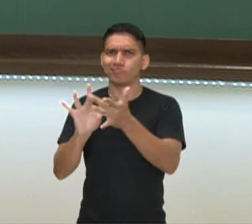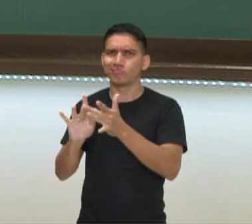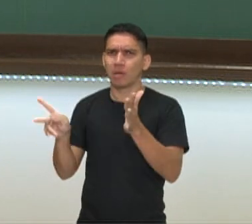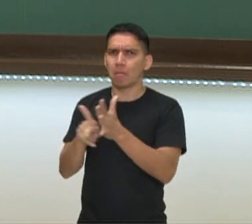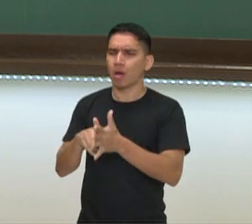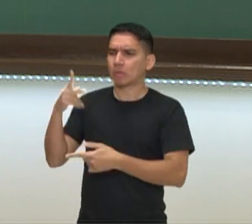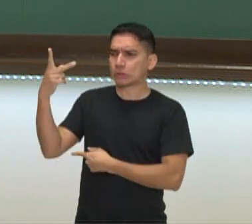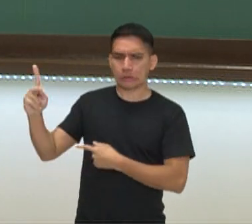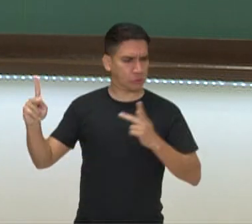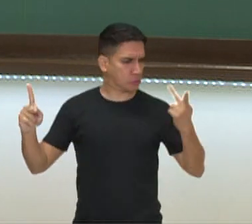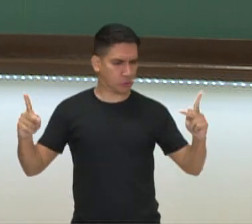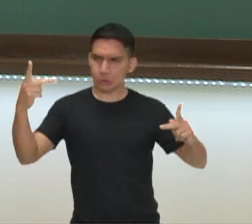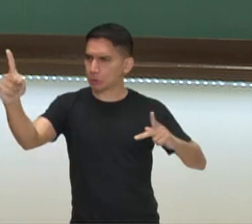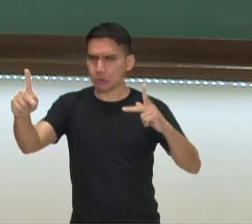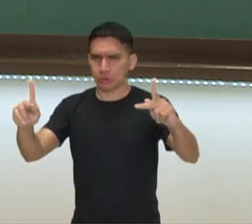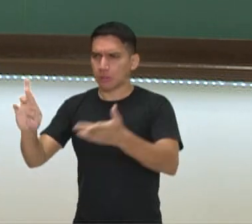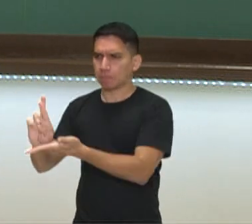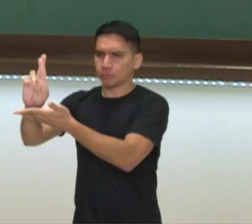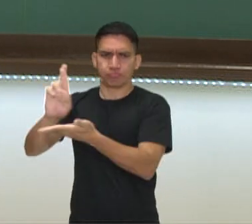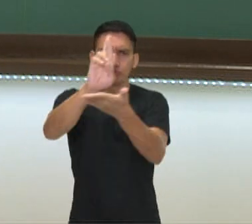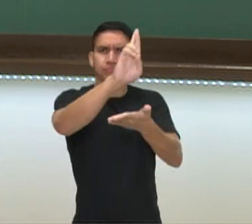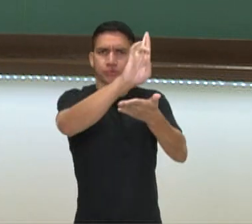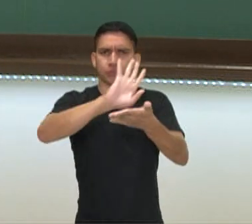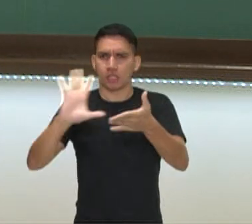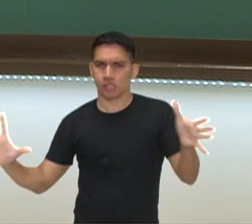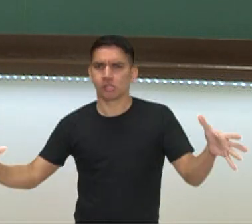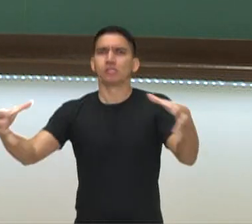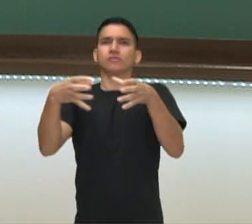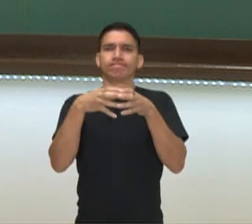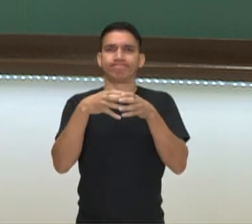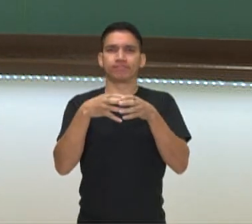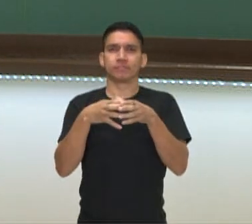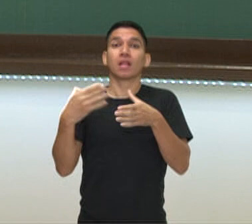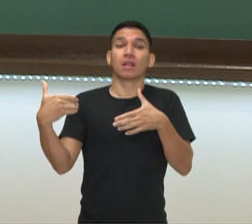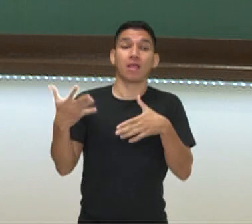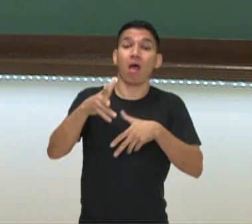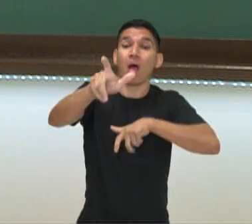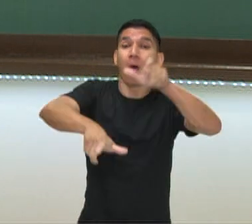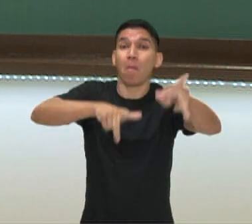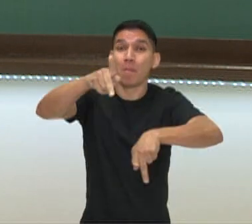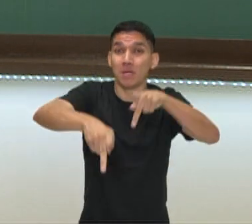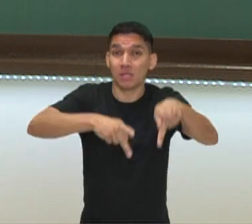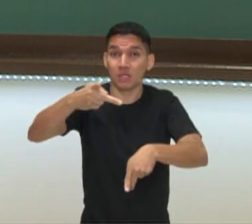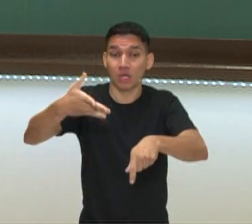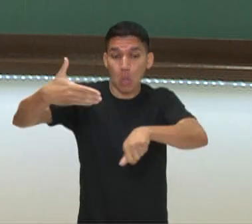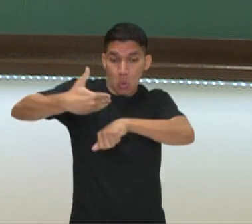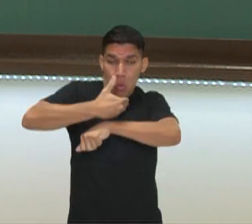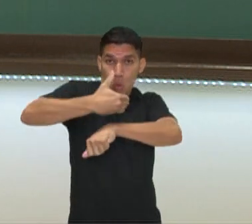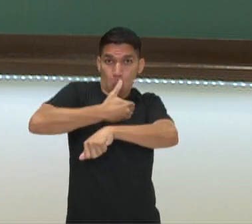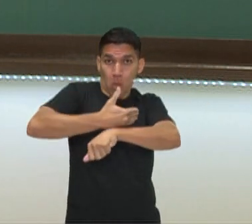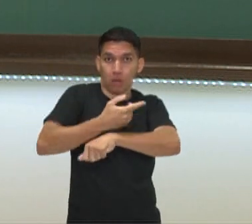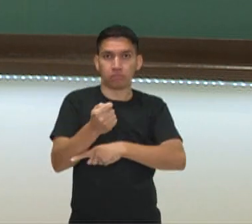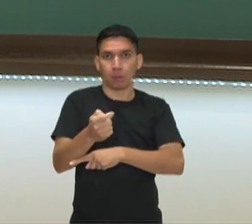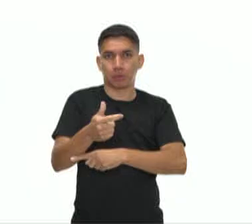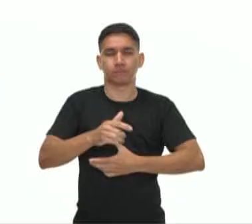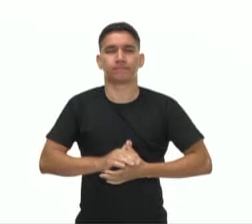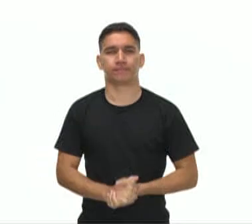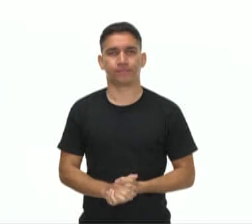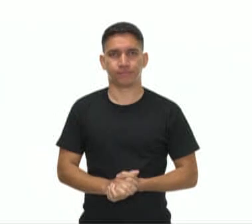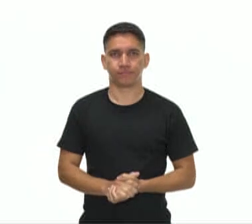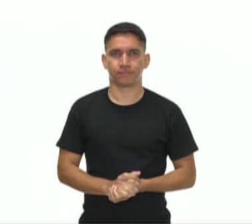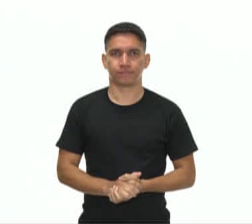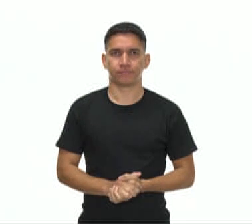elite dentro de seu desenvolvimento. A participação popular era praticamente nula. A República no